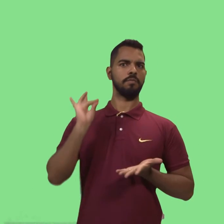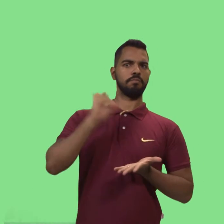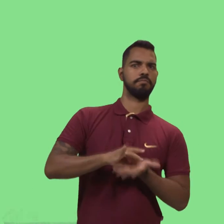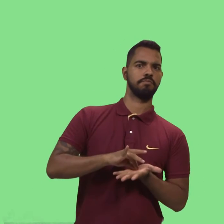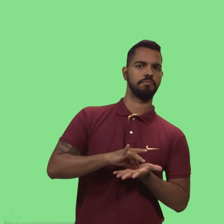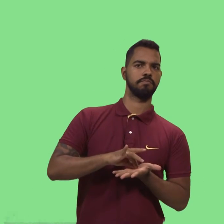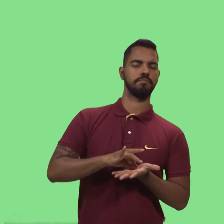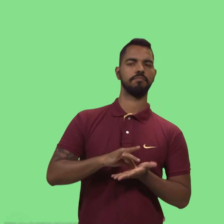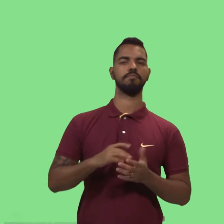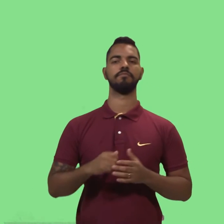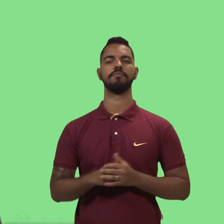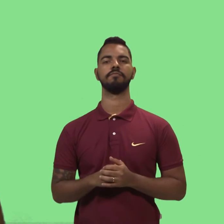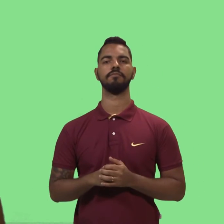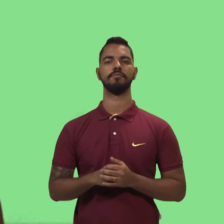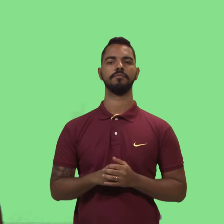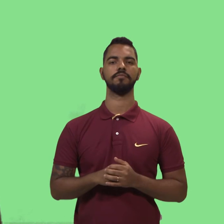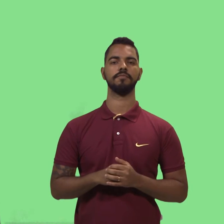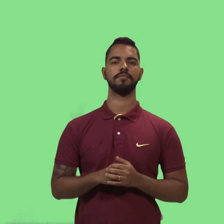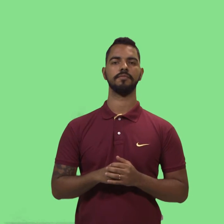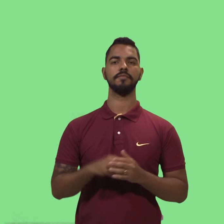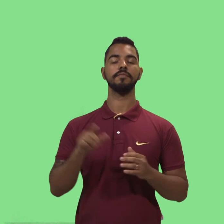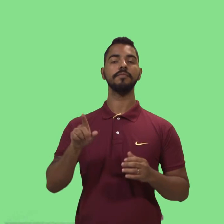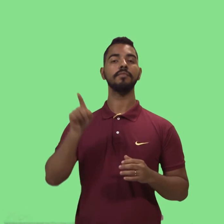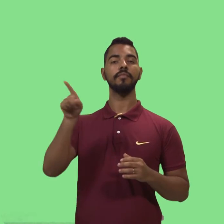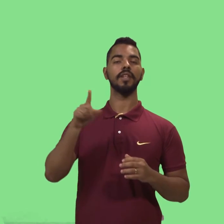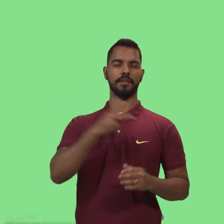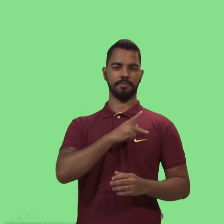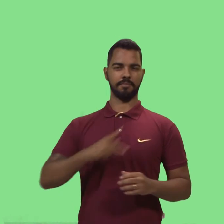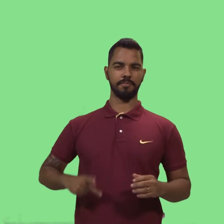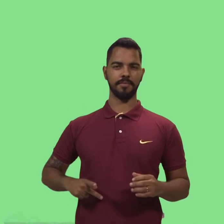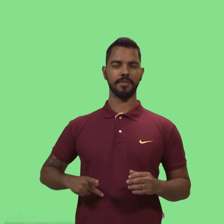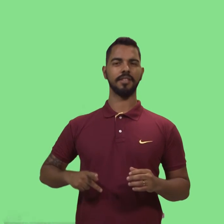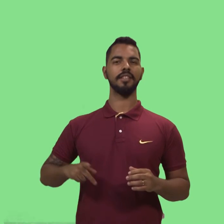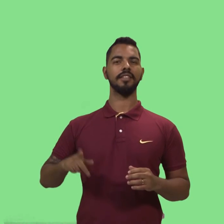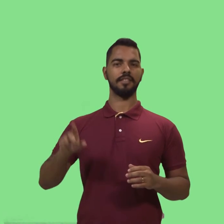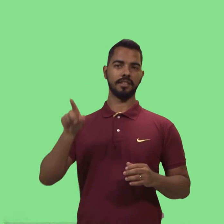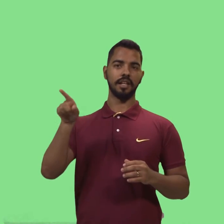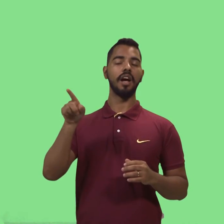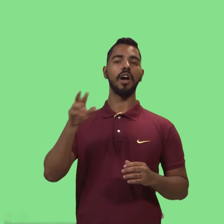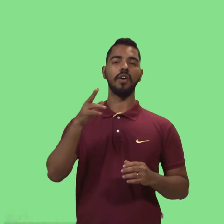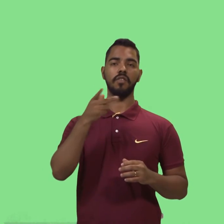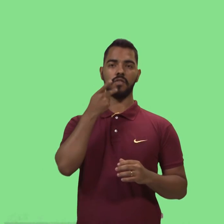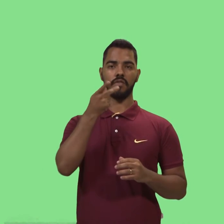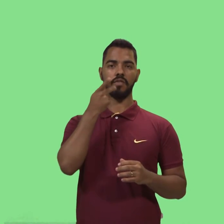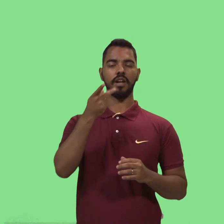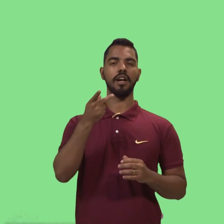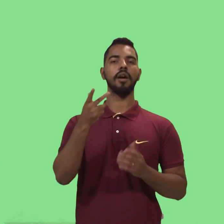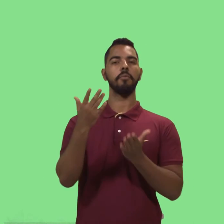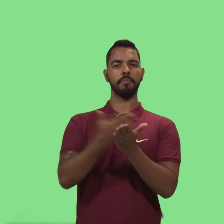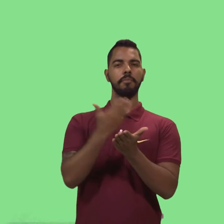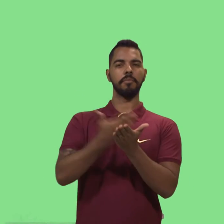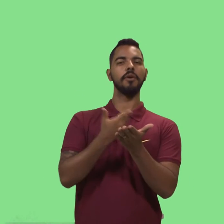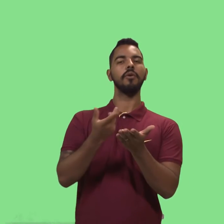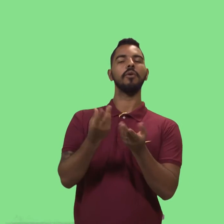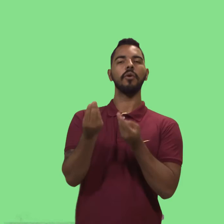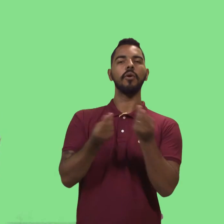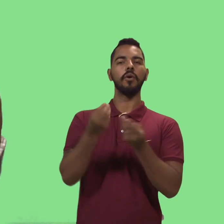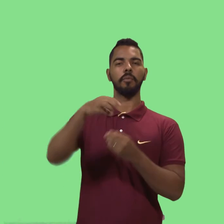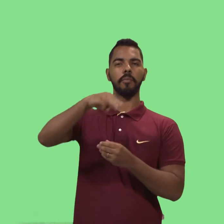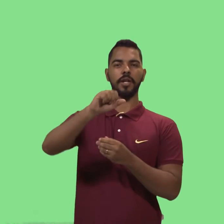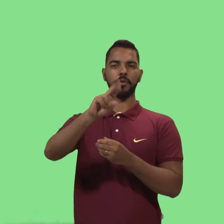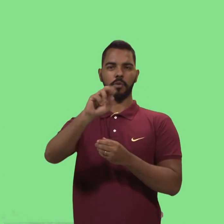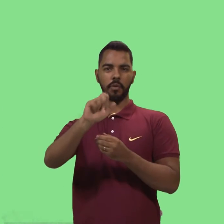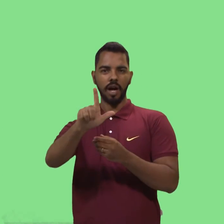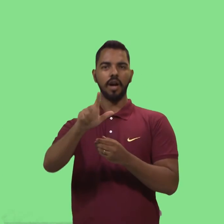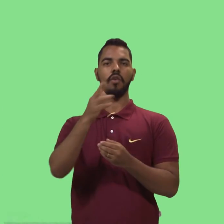oficial. De acordo com o Manual de Redação da Presidência da República, se considerarmos o aviso oficial e o ofício, ambos